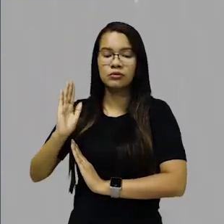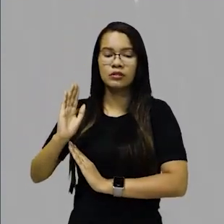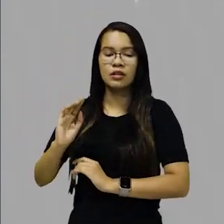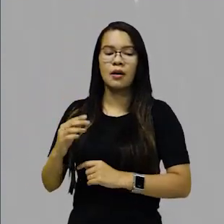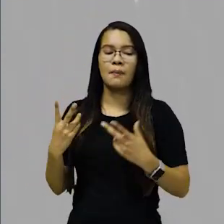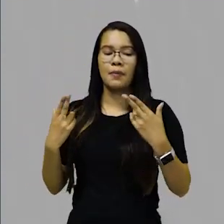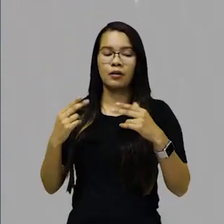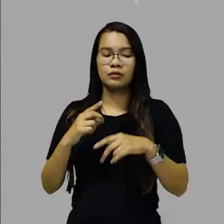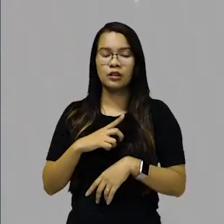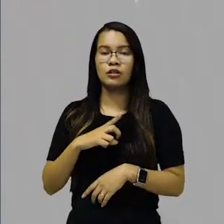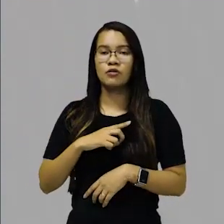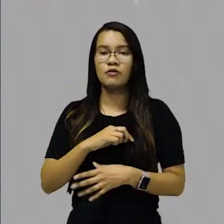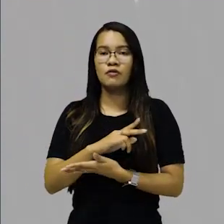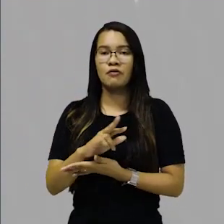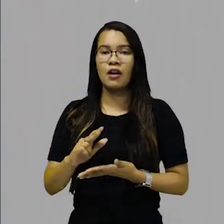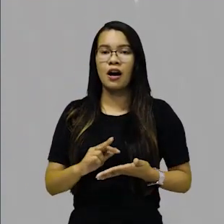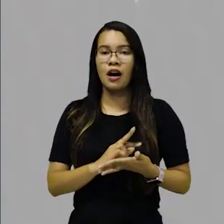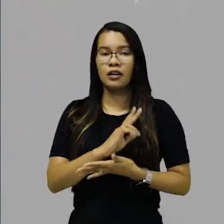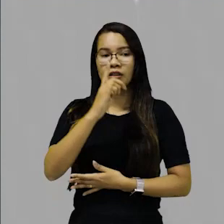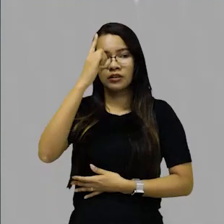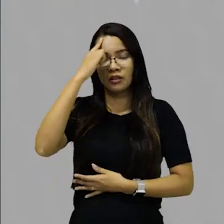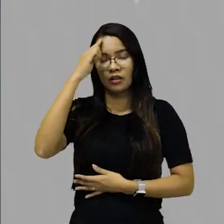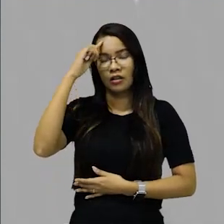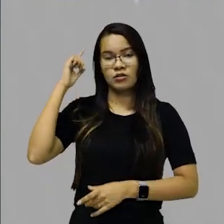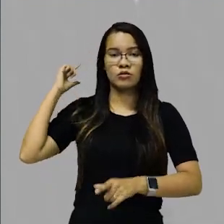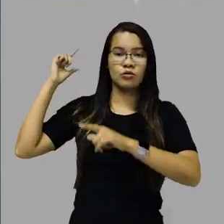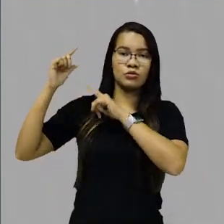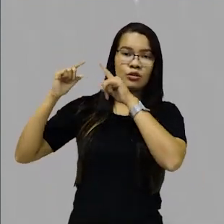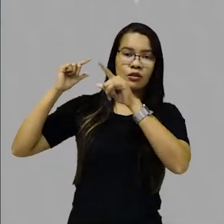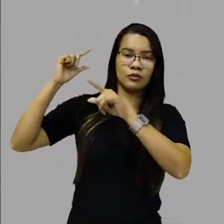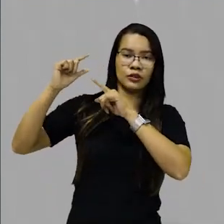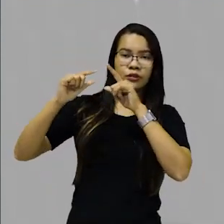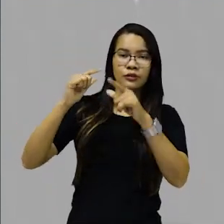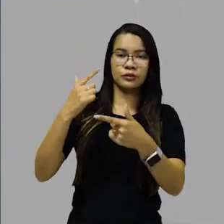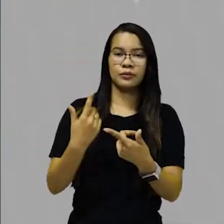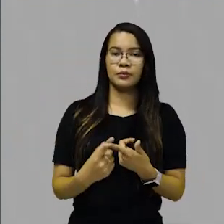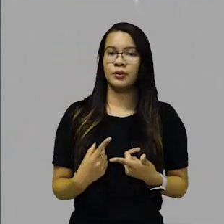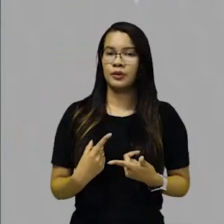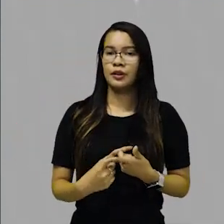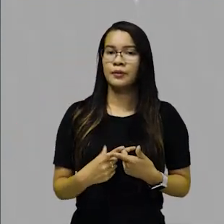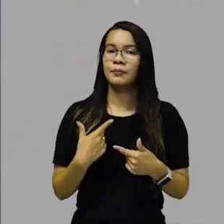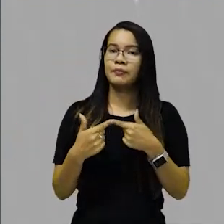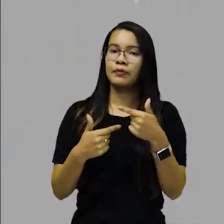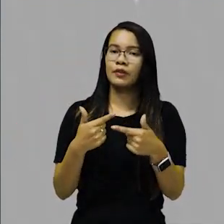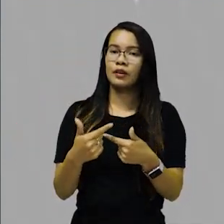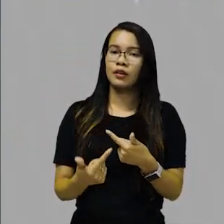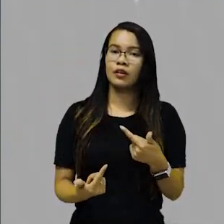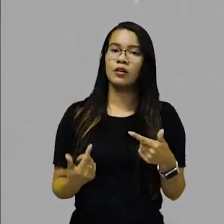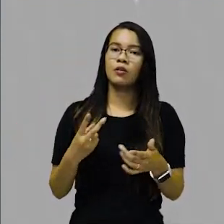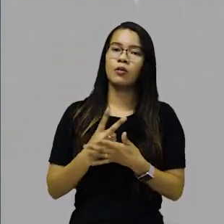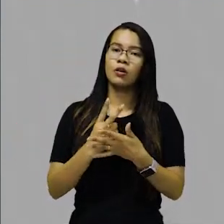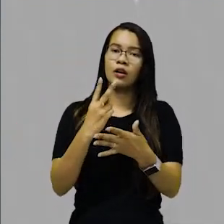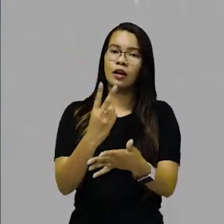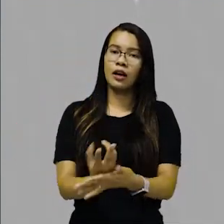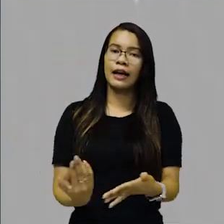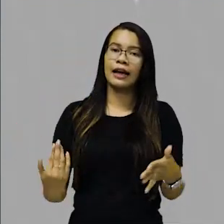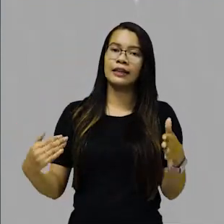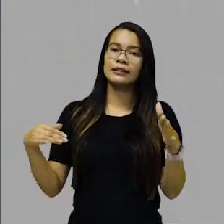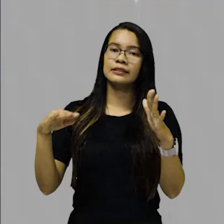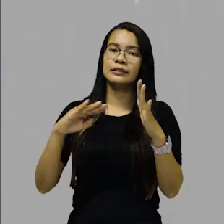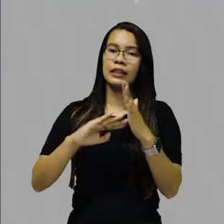Mas foi um passo importante. Porque as lutas continuaram até se chegar no